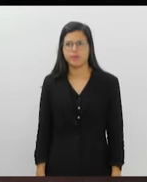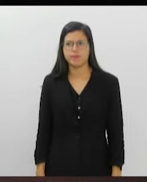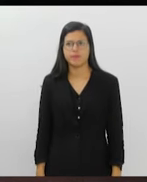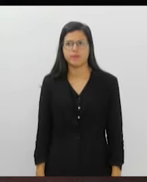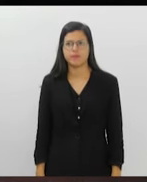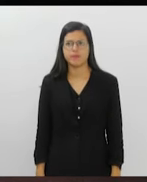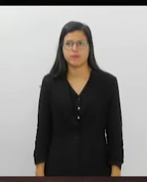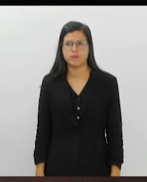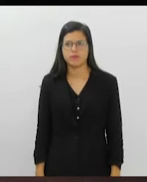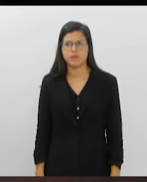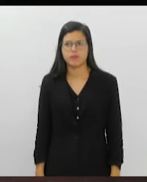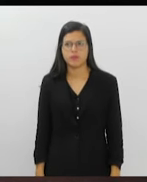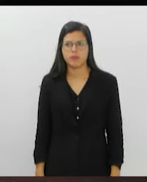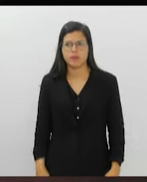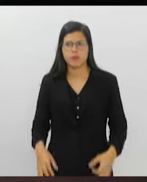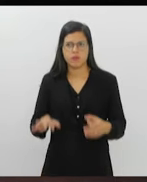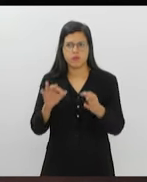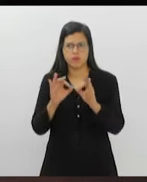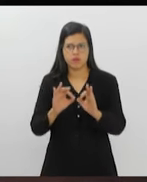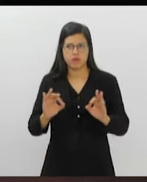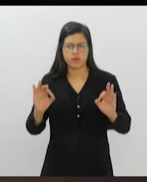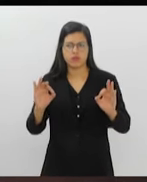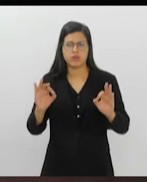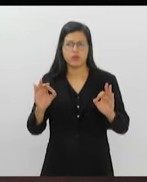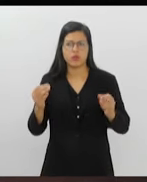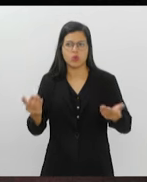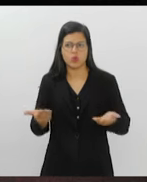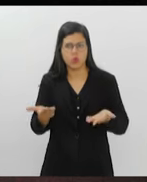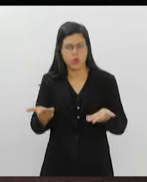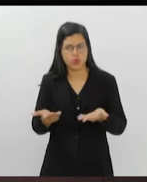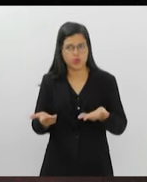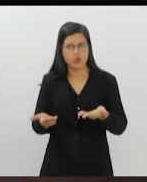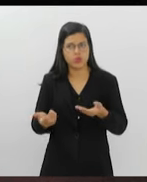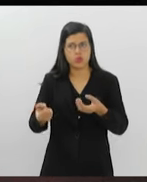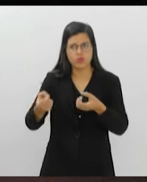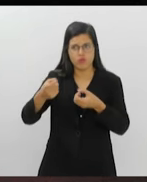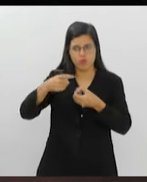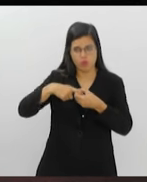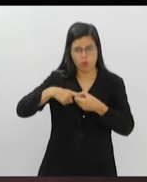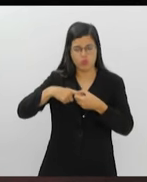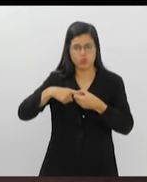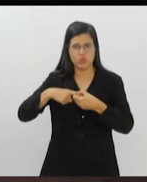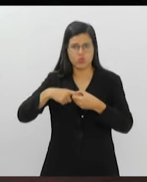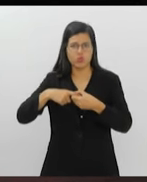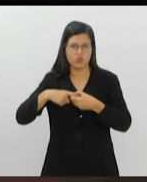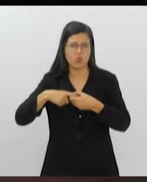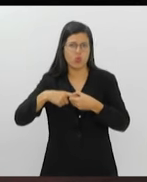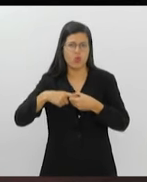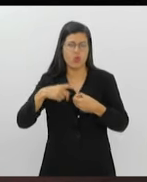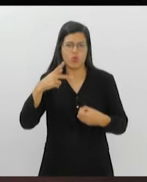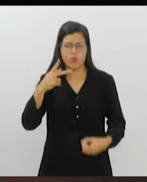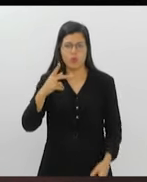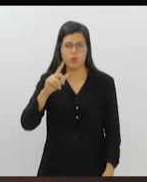E parafraseando aquele que hoje voltou à cena do crime no Palácio do Planalto,